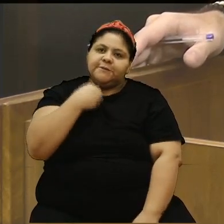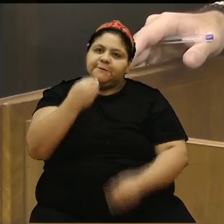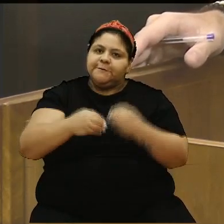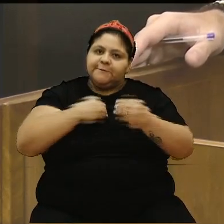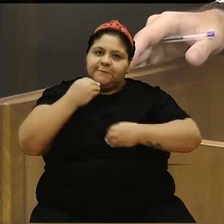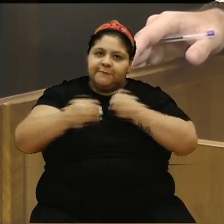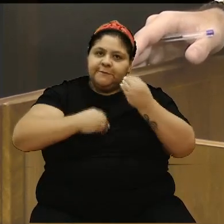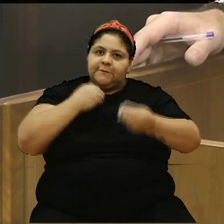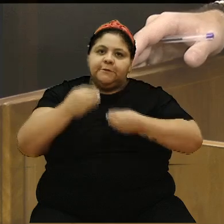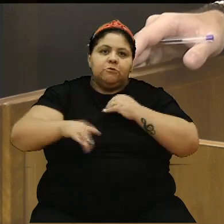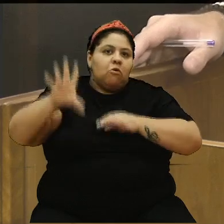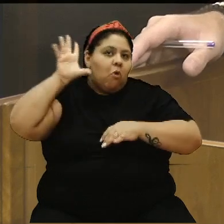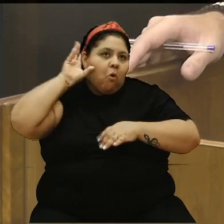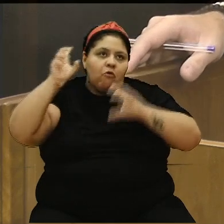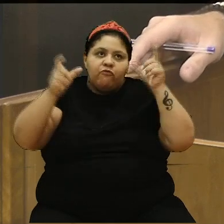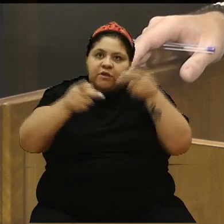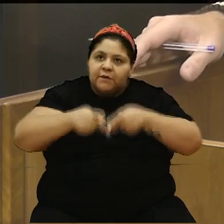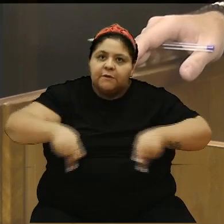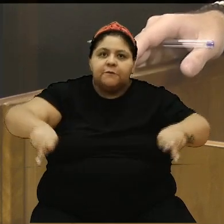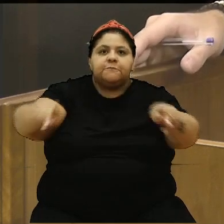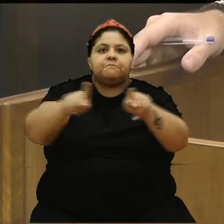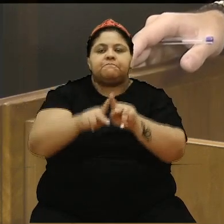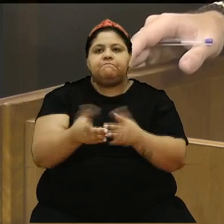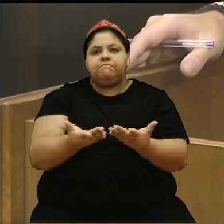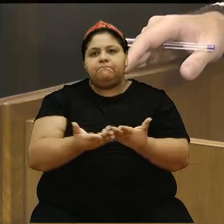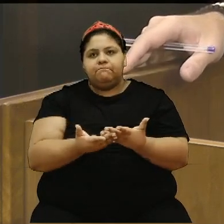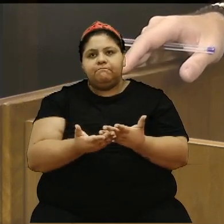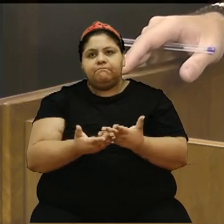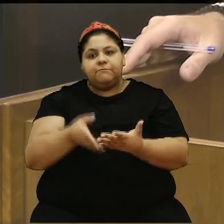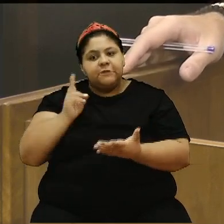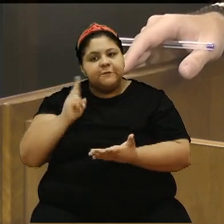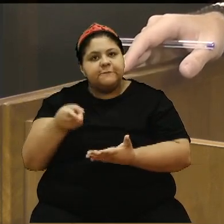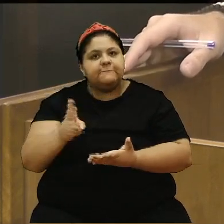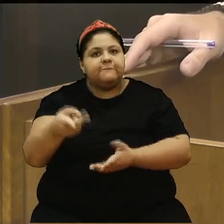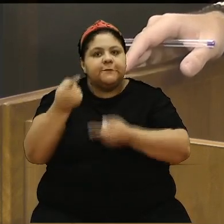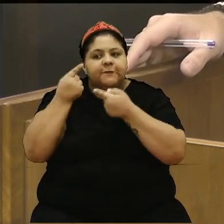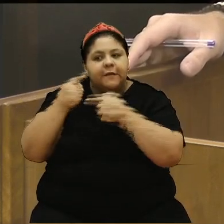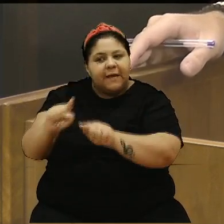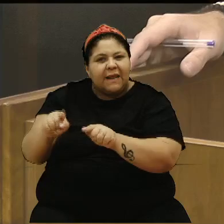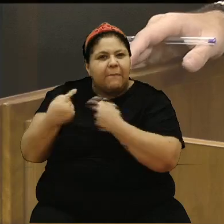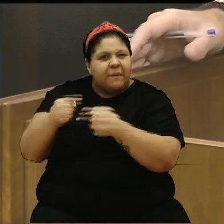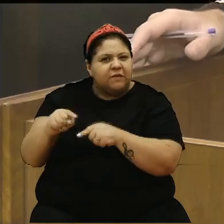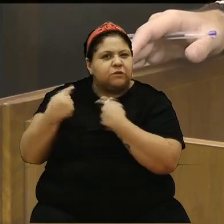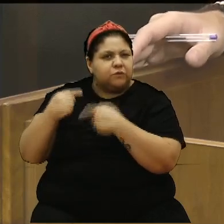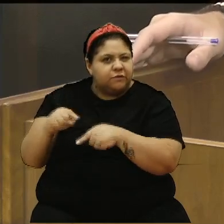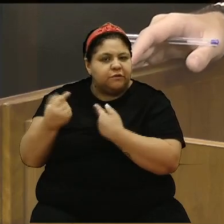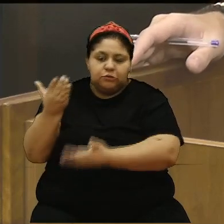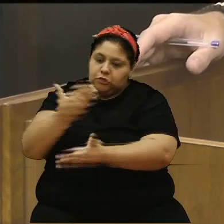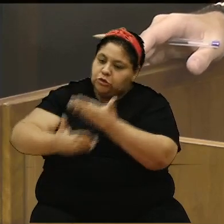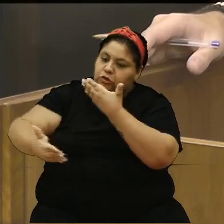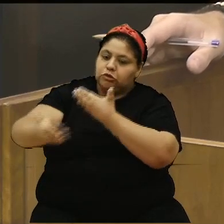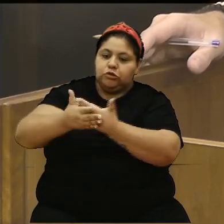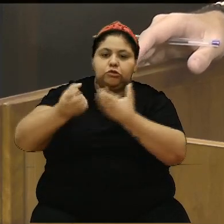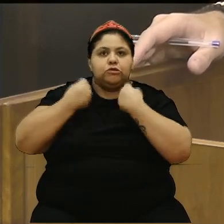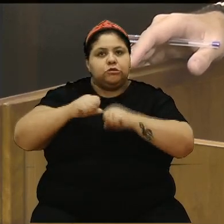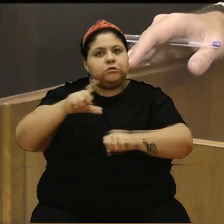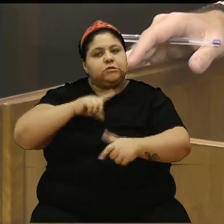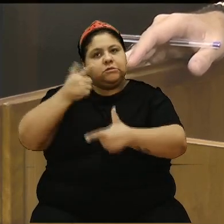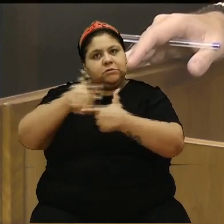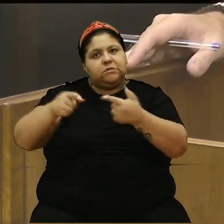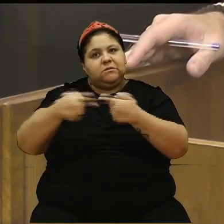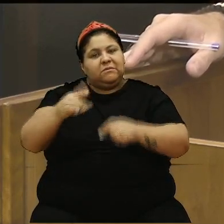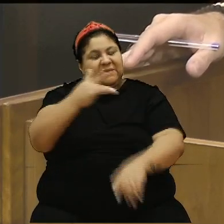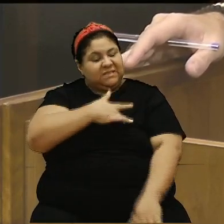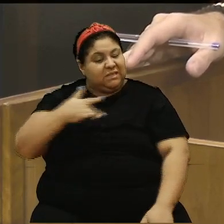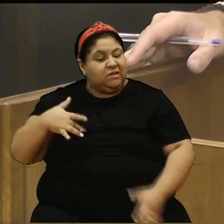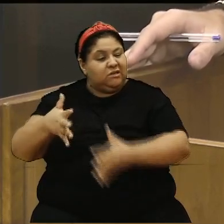nas ruas, ouvindo a população que vai se queixando cada vez mais, né? E todas as secretarias a gente tem problema, mas a saúde está